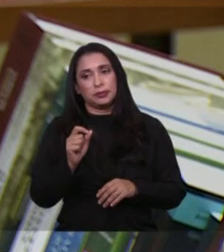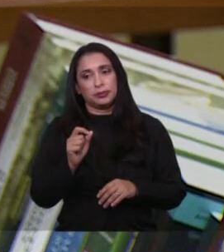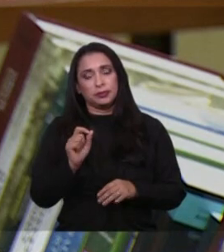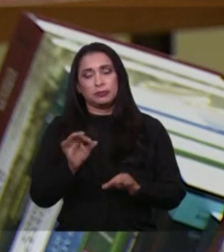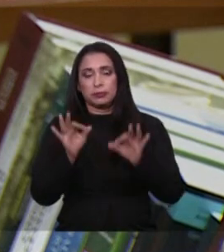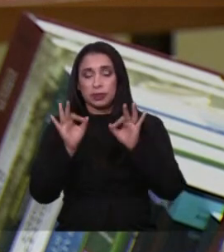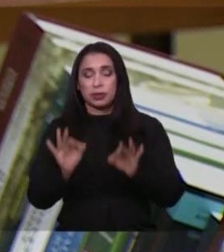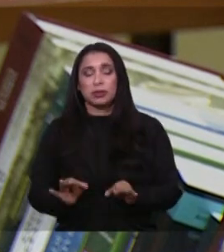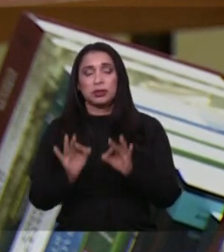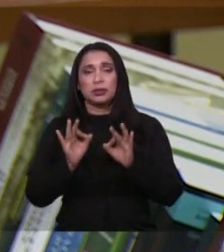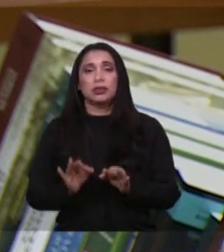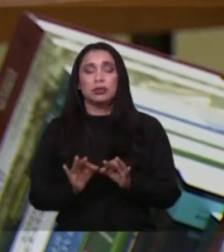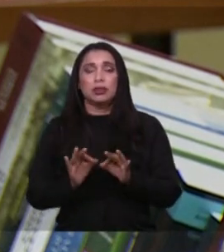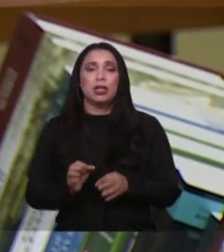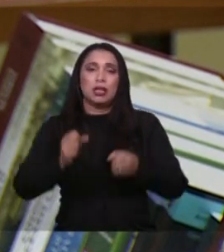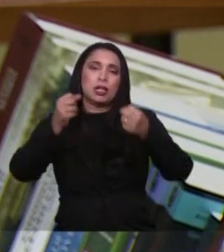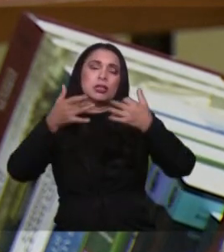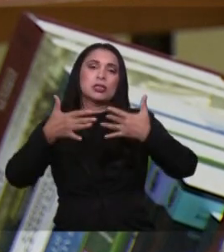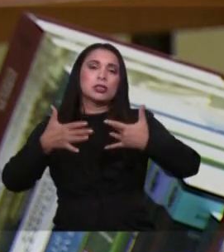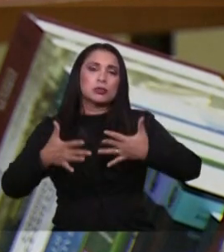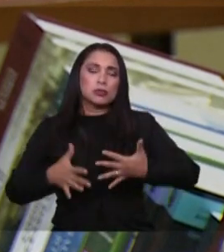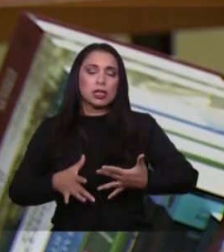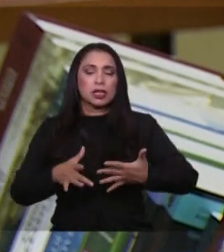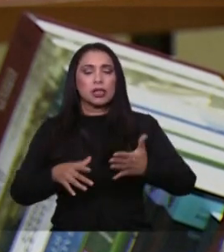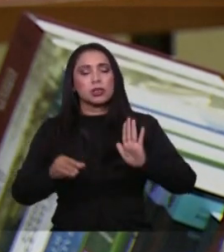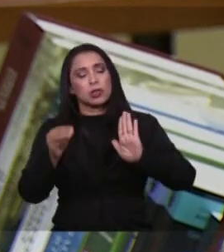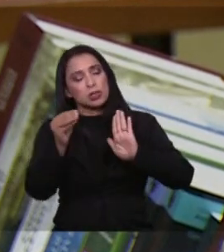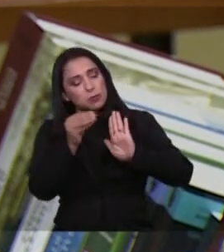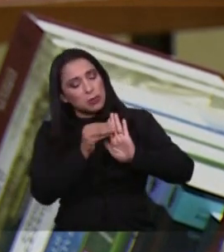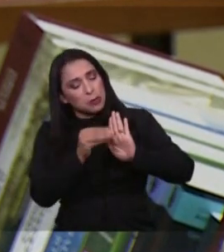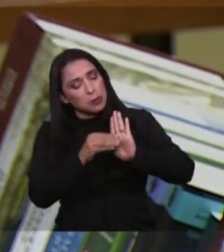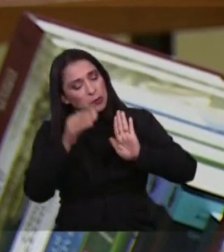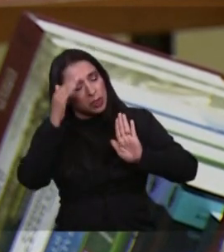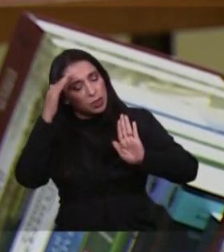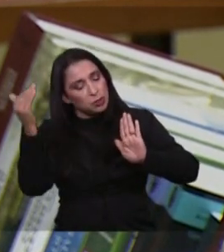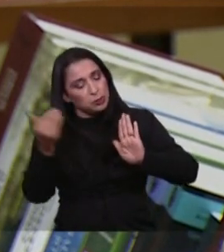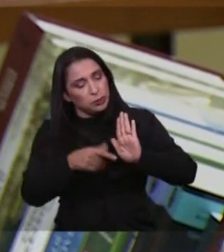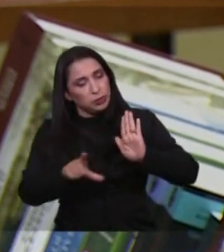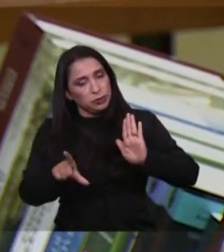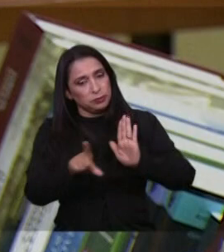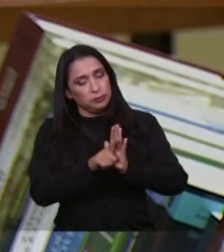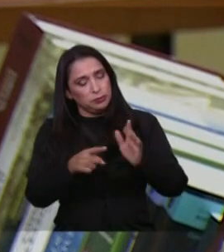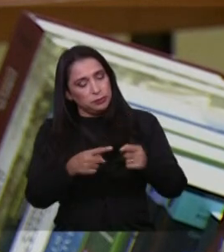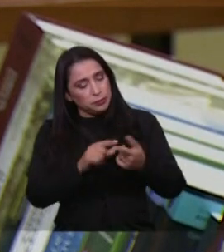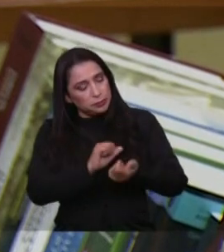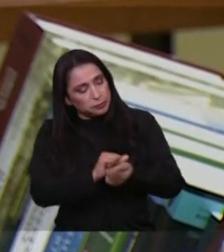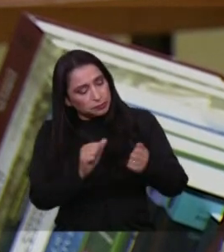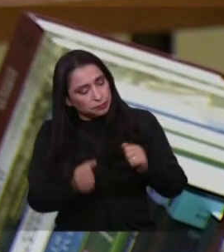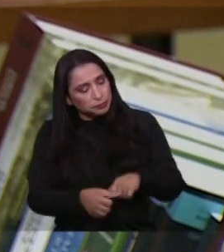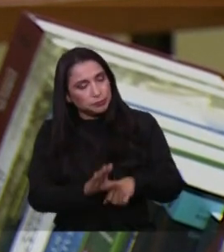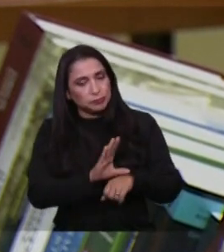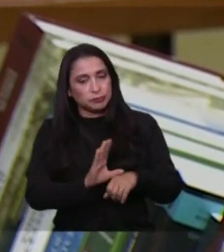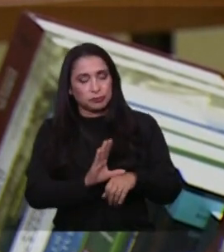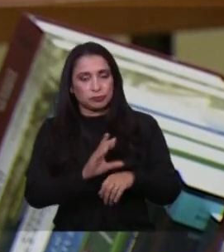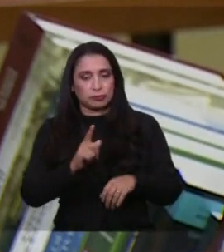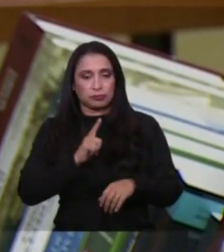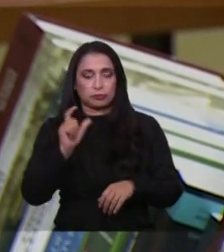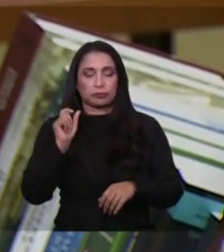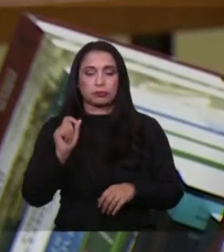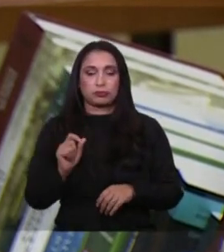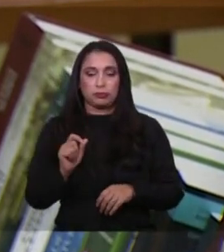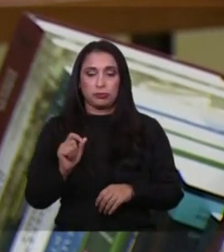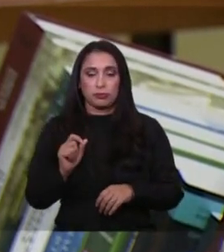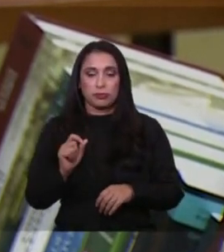que concerne as justificativas fáticas e legais para modulação dos efeitos da decisão proferida no recurso